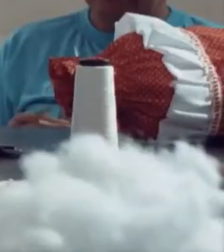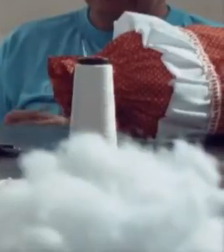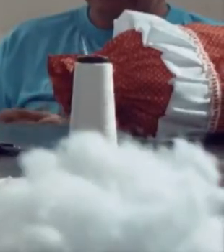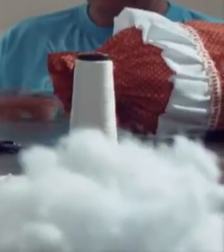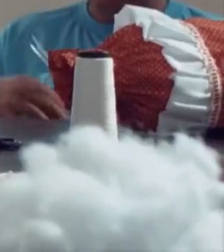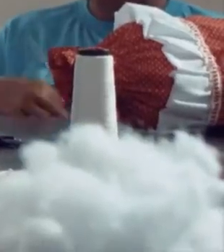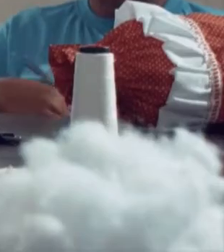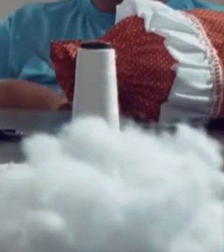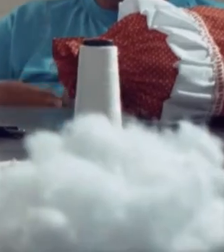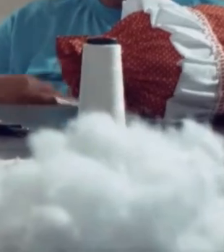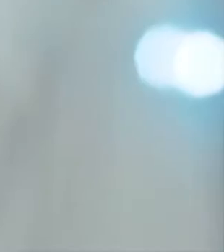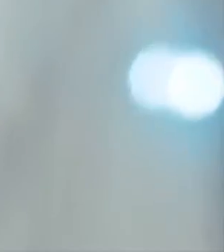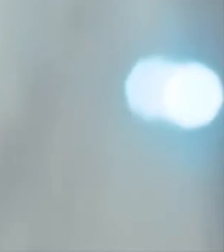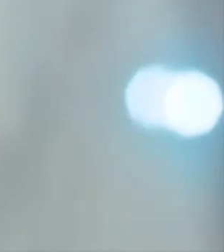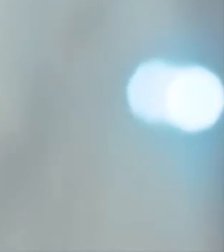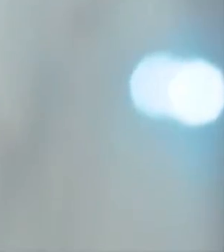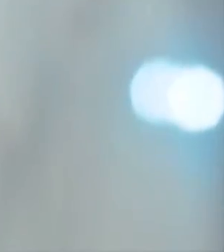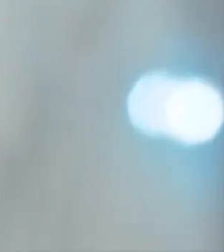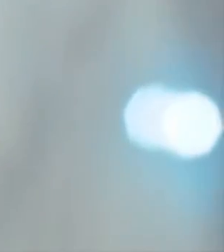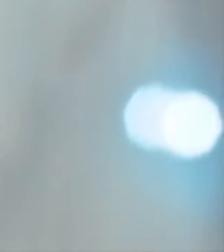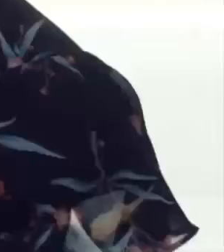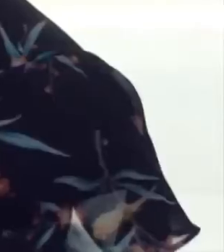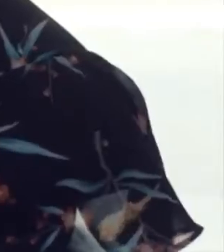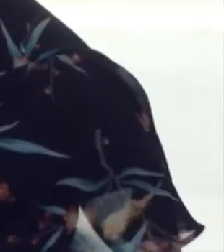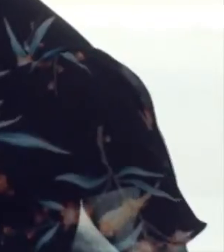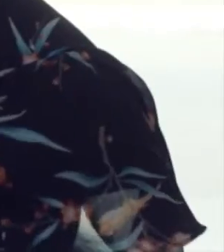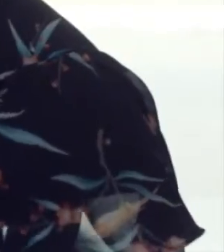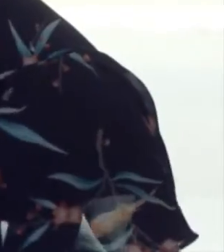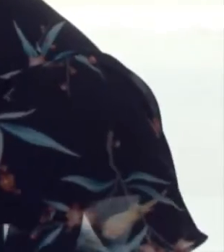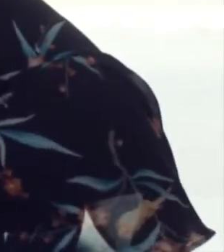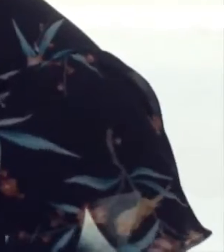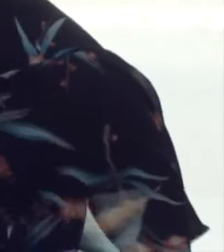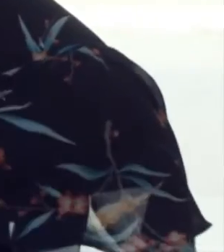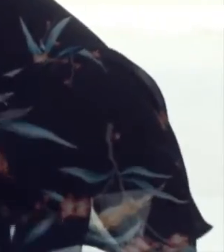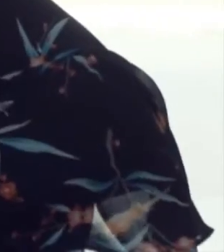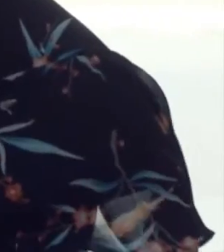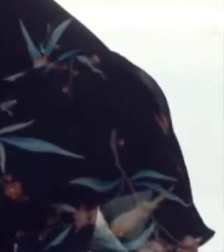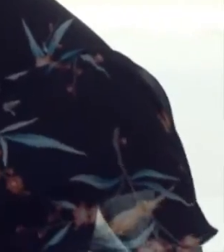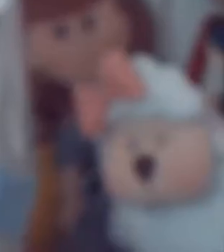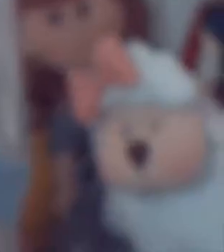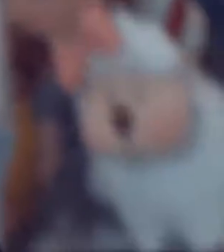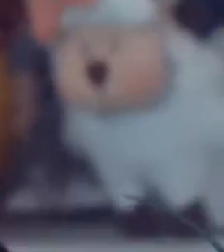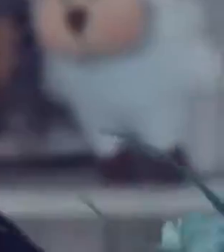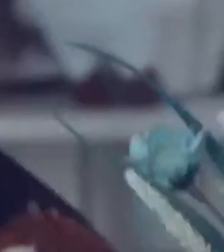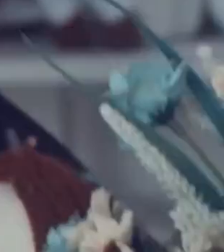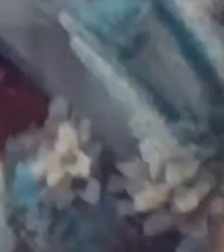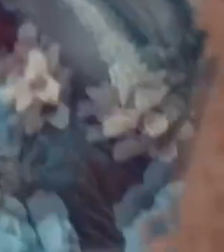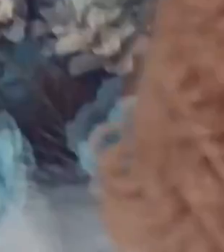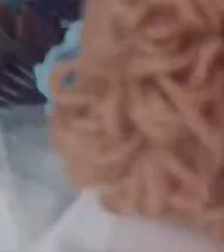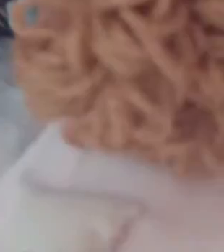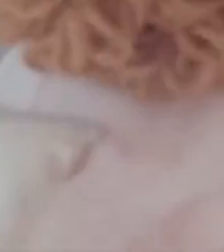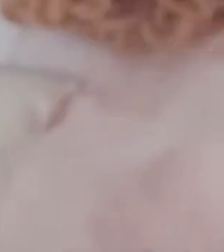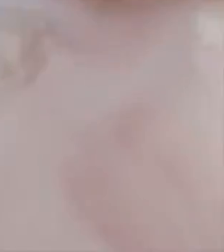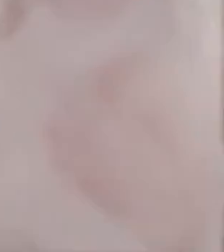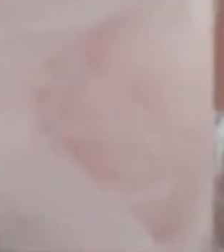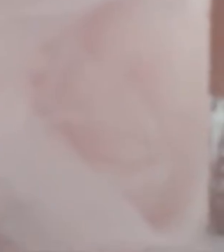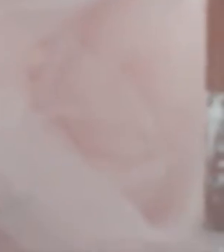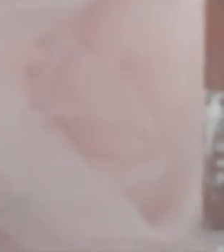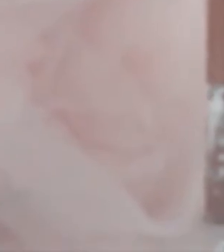me aperfeiçoar concurso e peguei o meu jeitinho e hoje eu faço as minhas bonecas do meu jeito com a minha cara